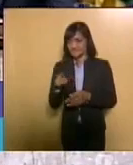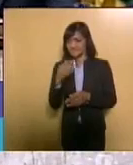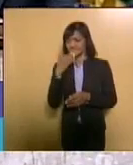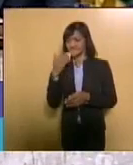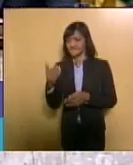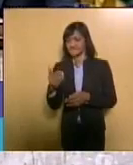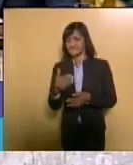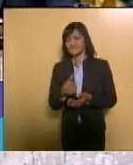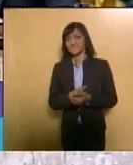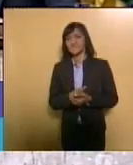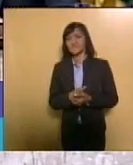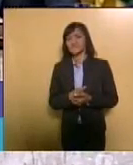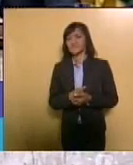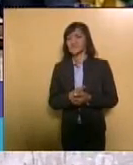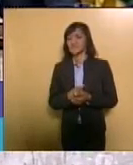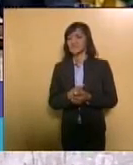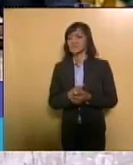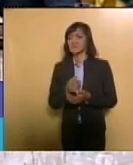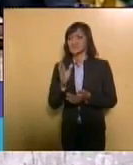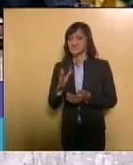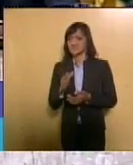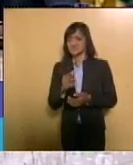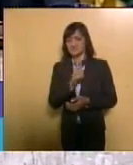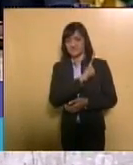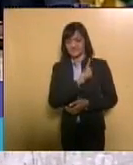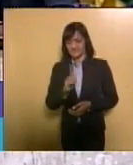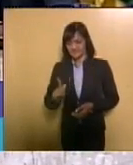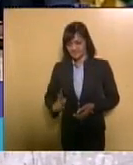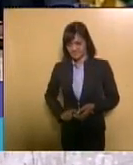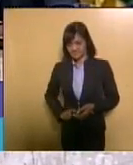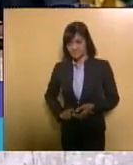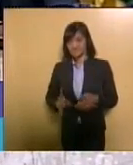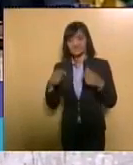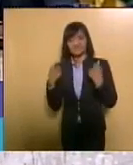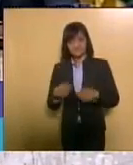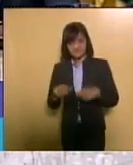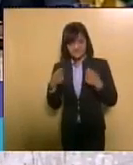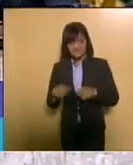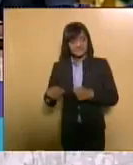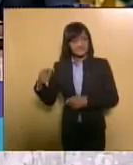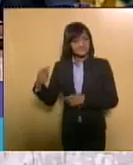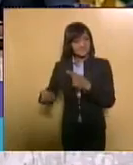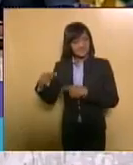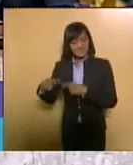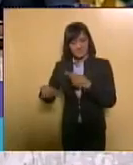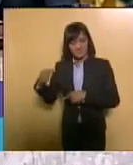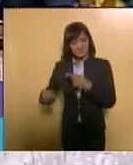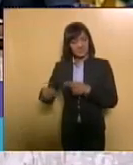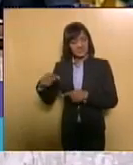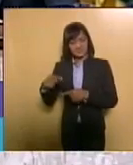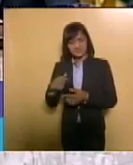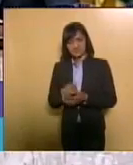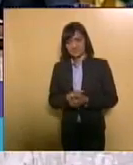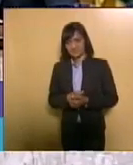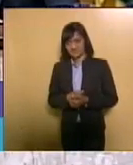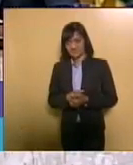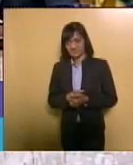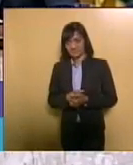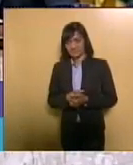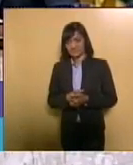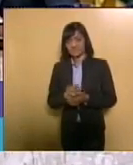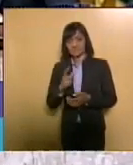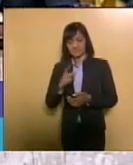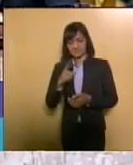requerimento quando eu fiz indicação para o governador que precisa de uma política intersetorial né E que teve um